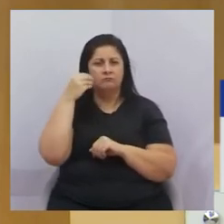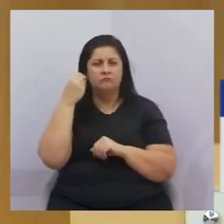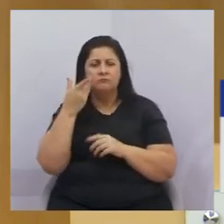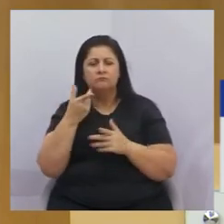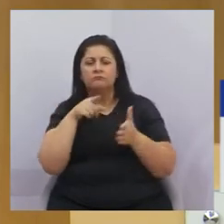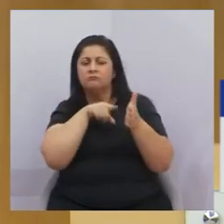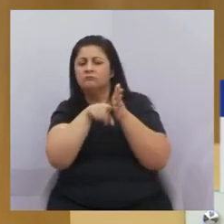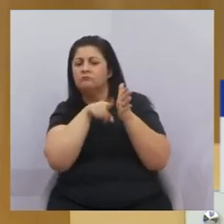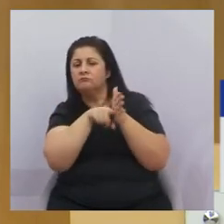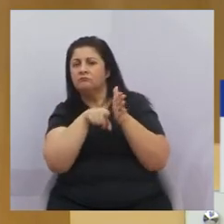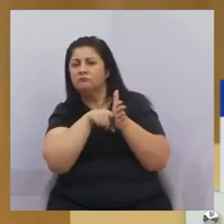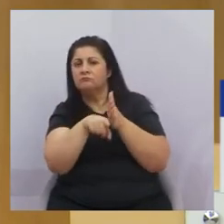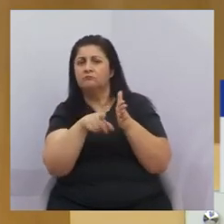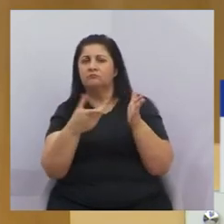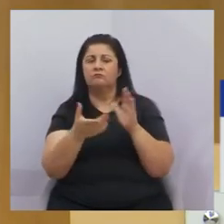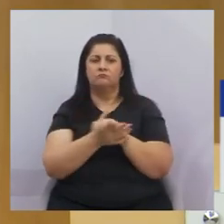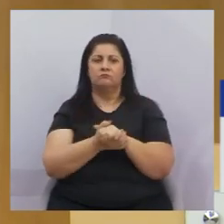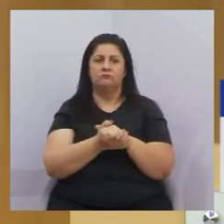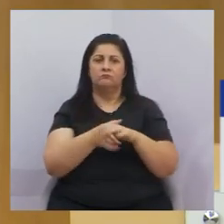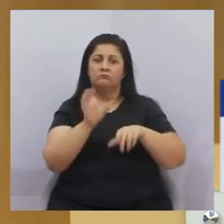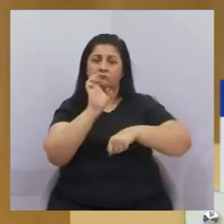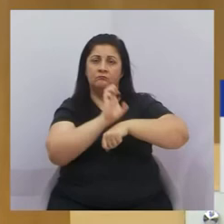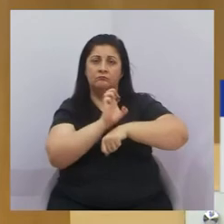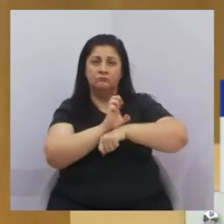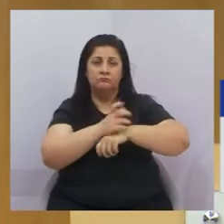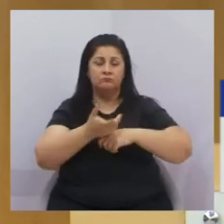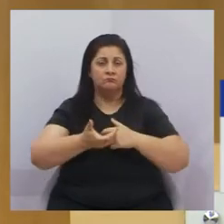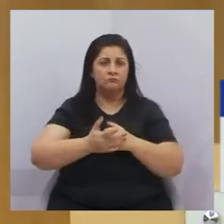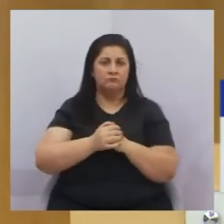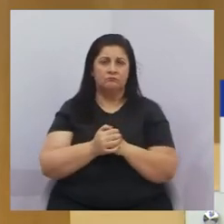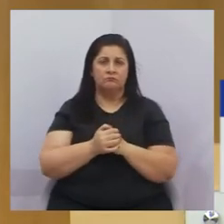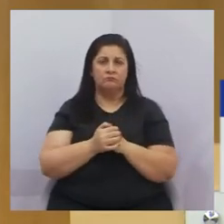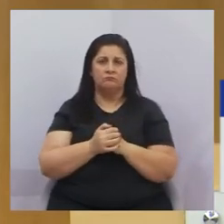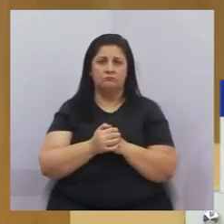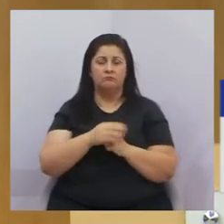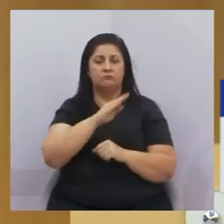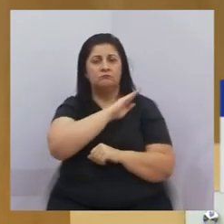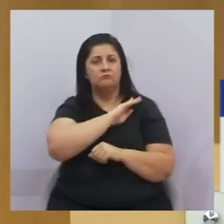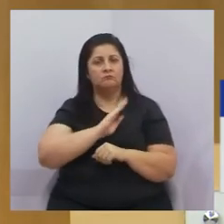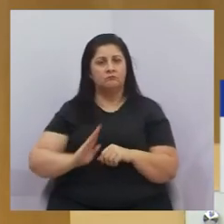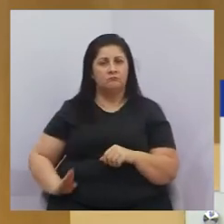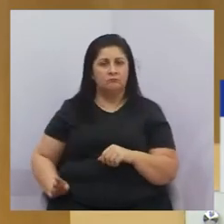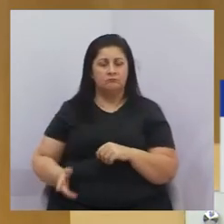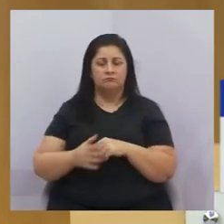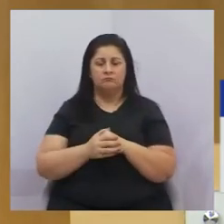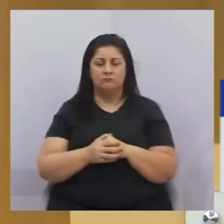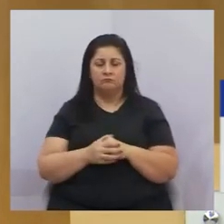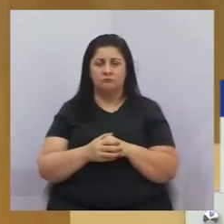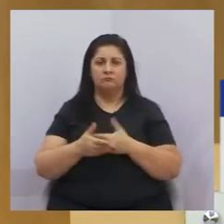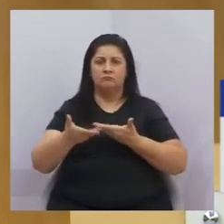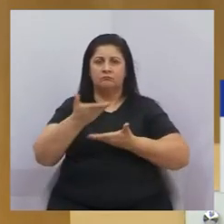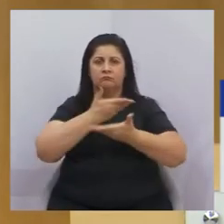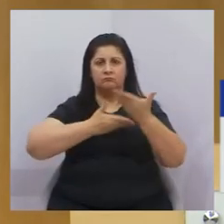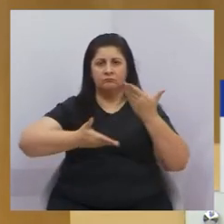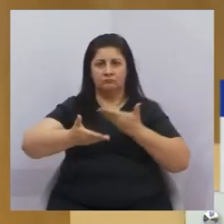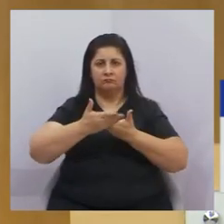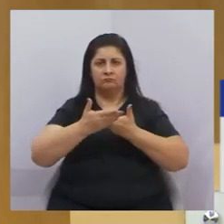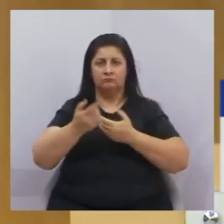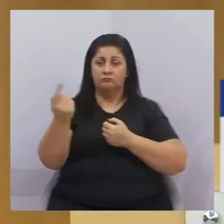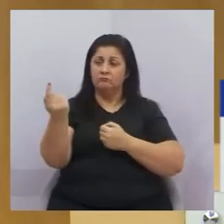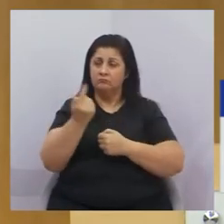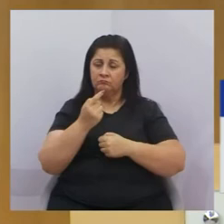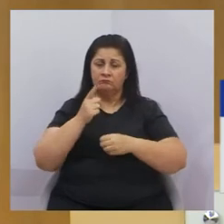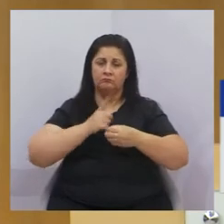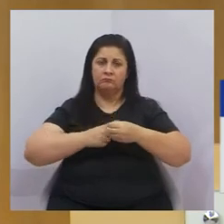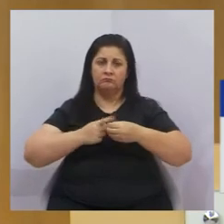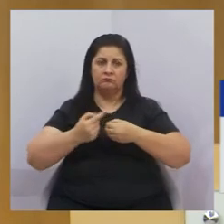informações no Estado, no Federal, para que essas discussões venham para o nosso município.